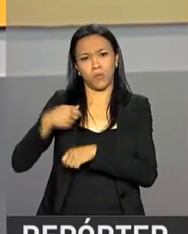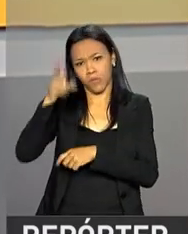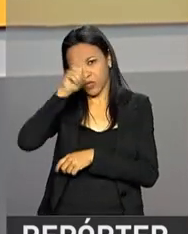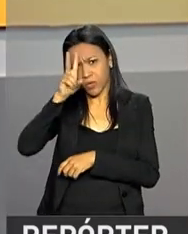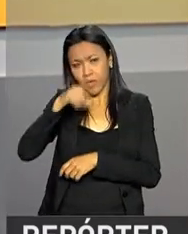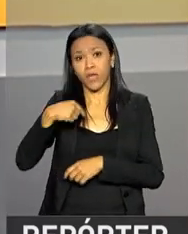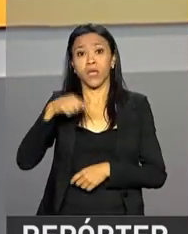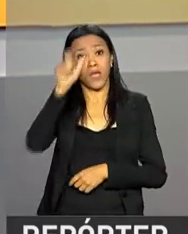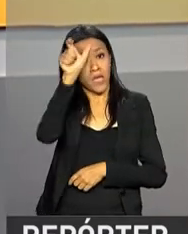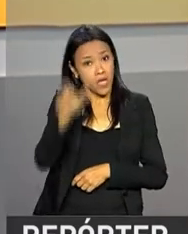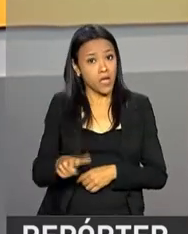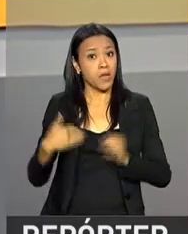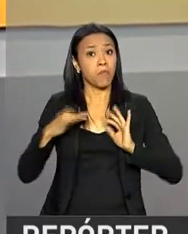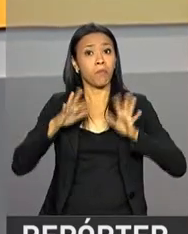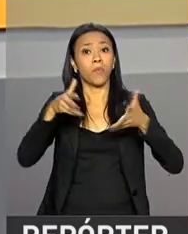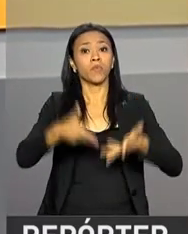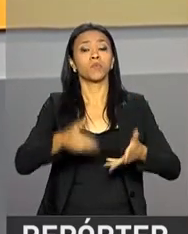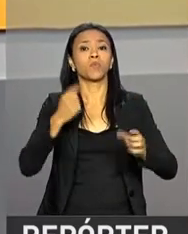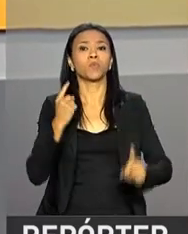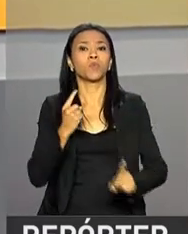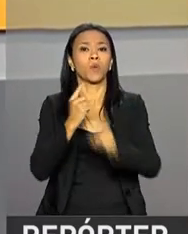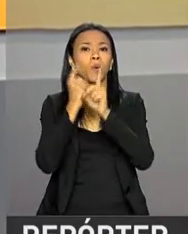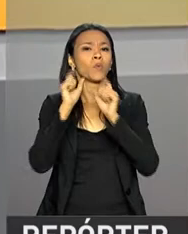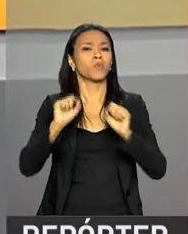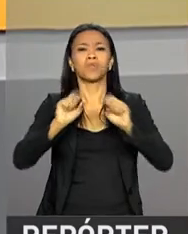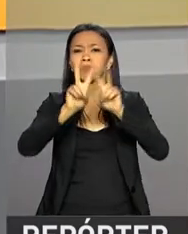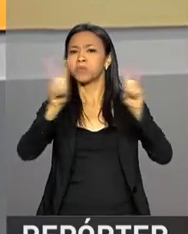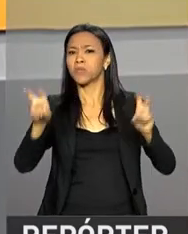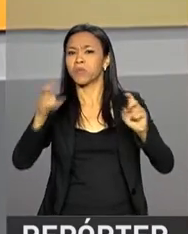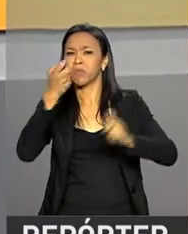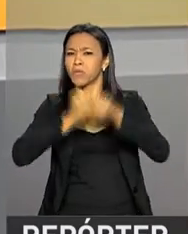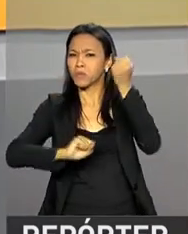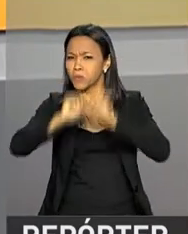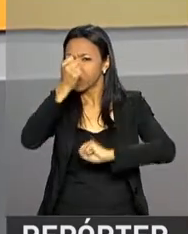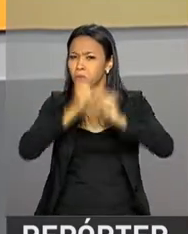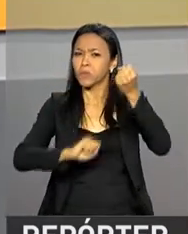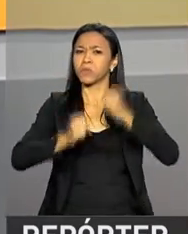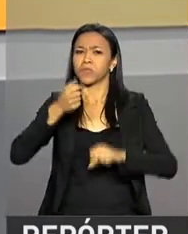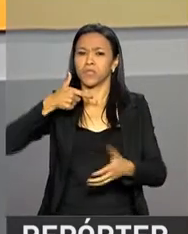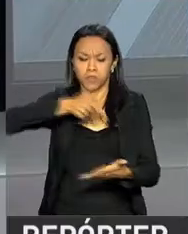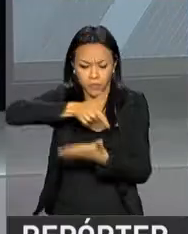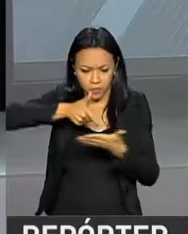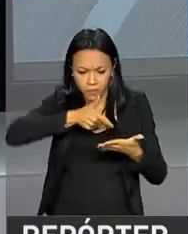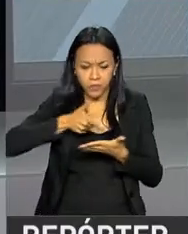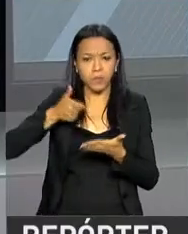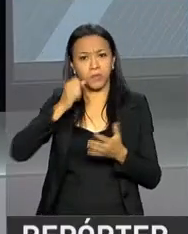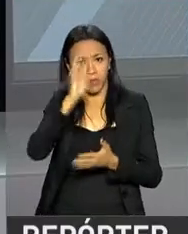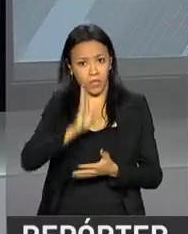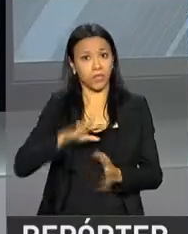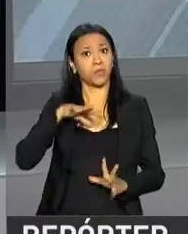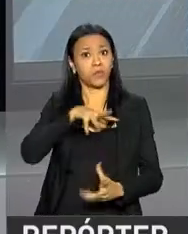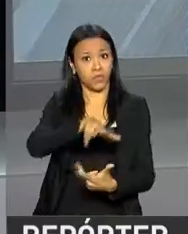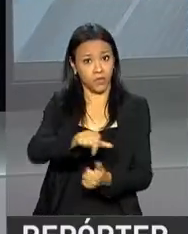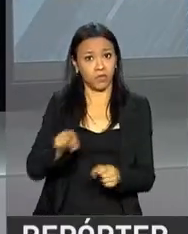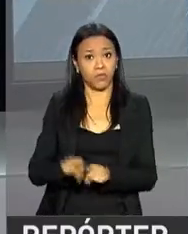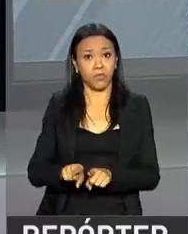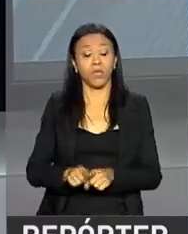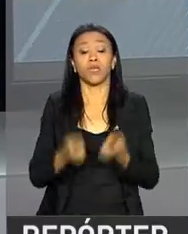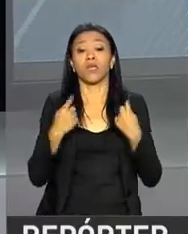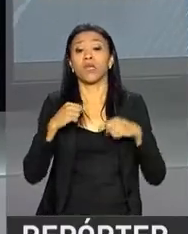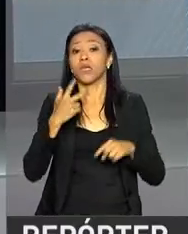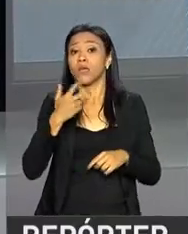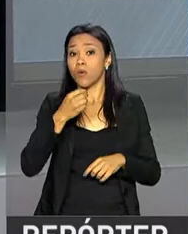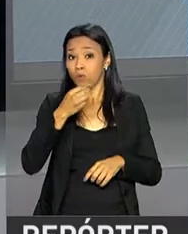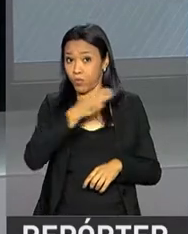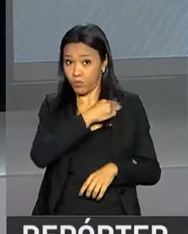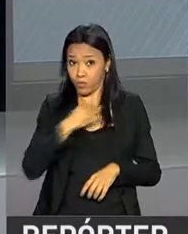Brasil, que discute os rumos da indústria siderúrgica e da economia brasileira e mundial. Meirelles citou uma série de